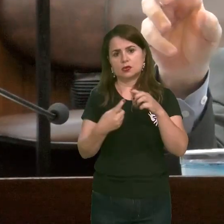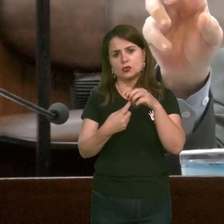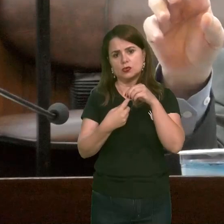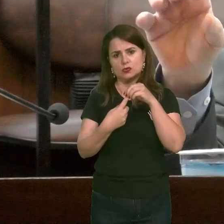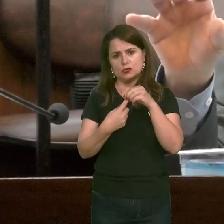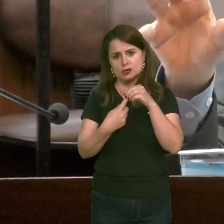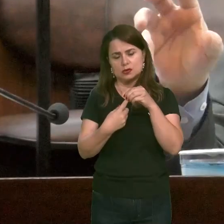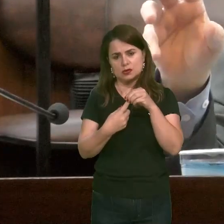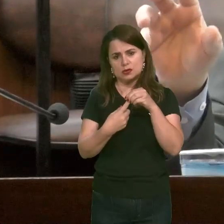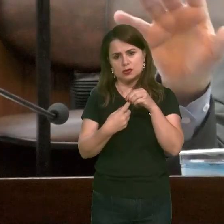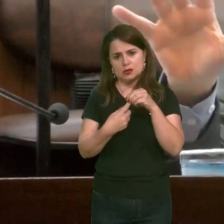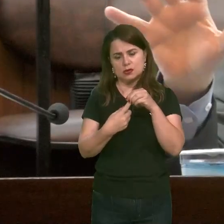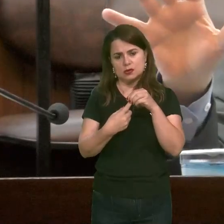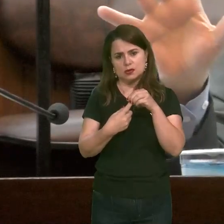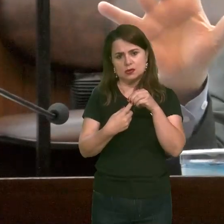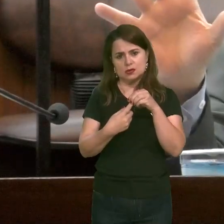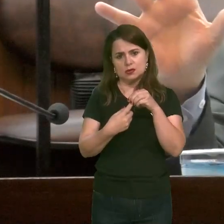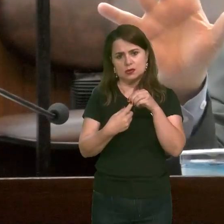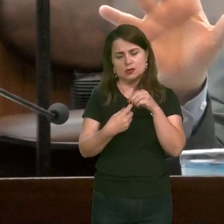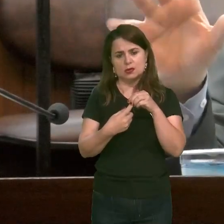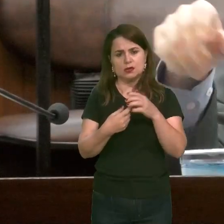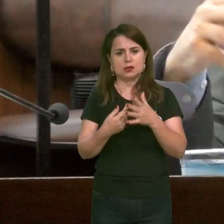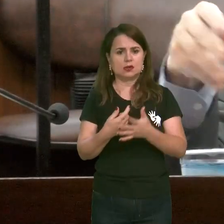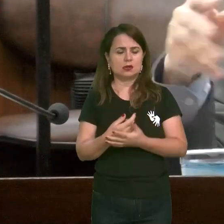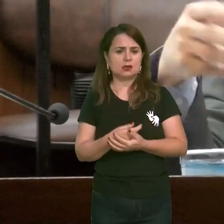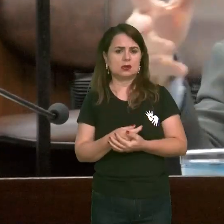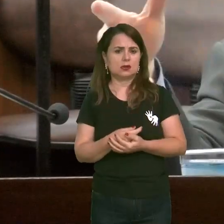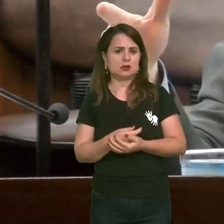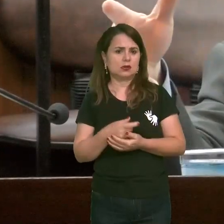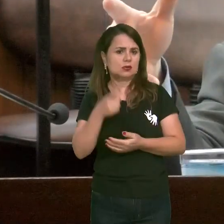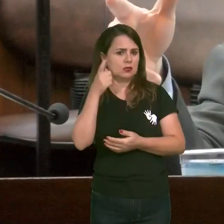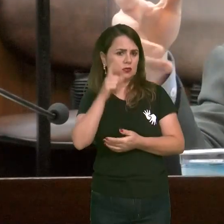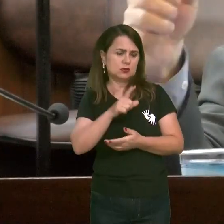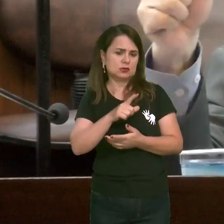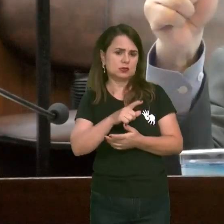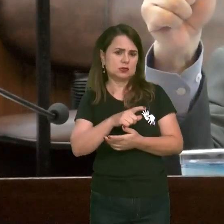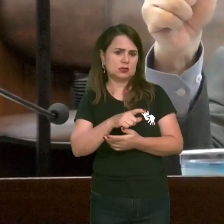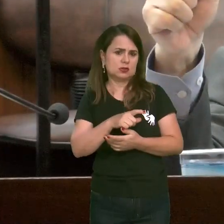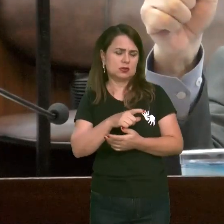estava sobre o alcance de alguma ilegalidade técnica